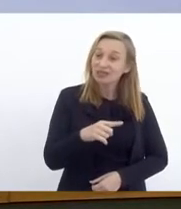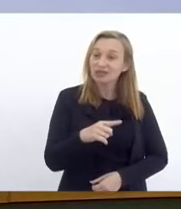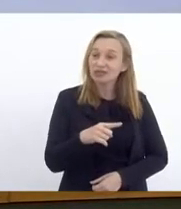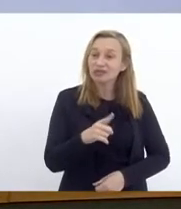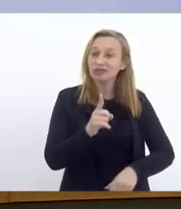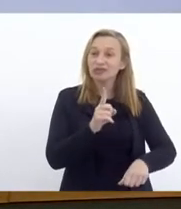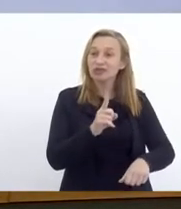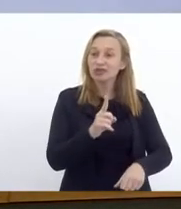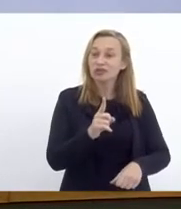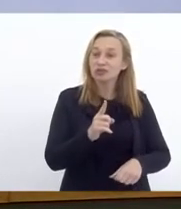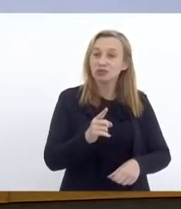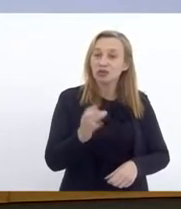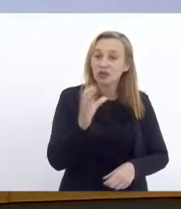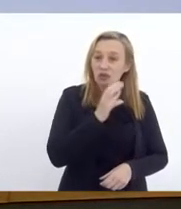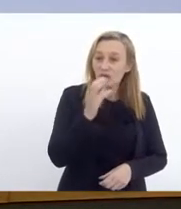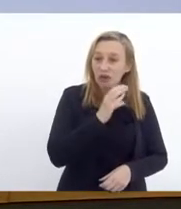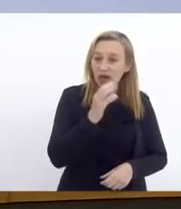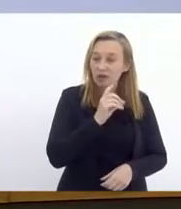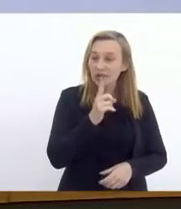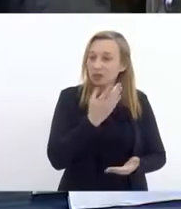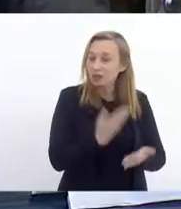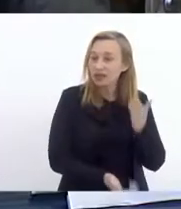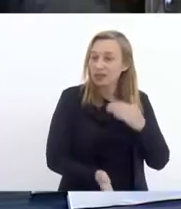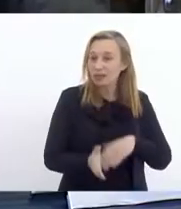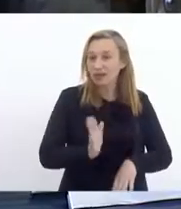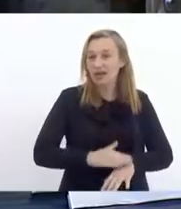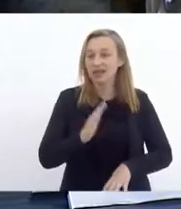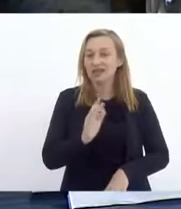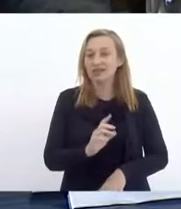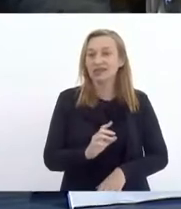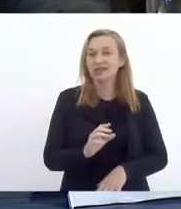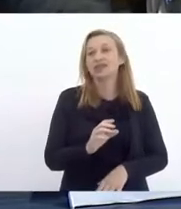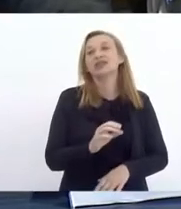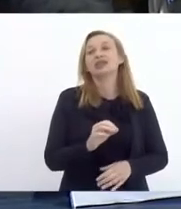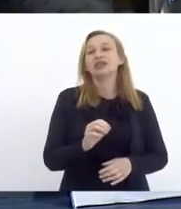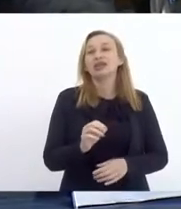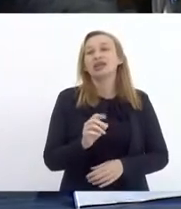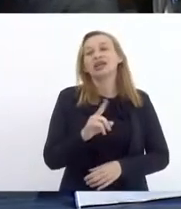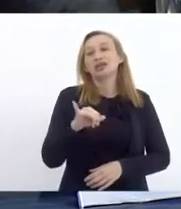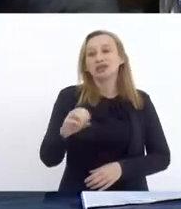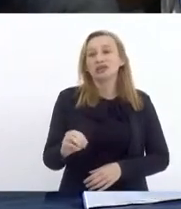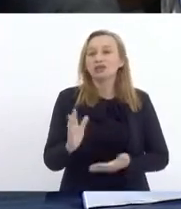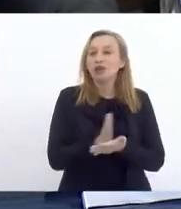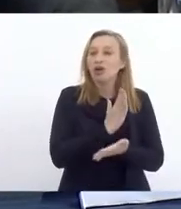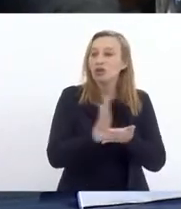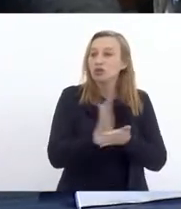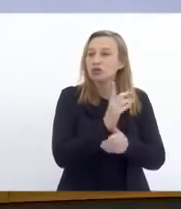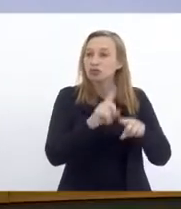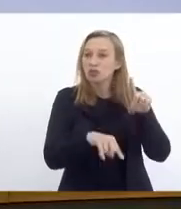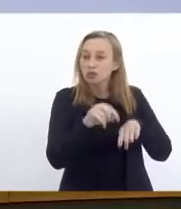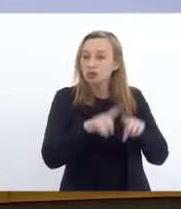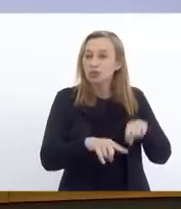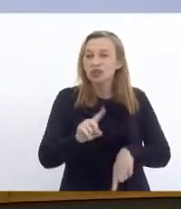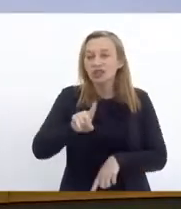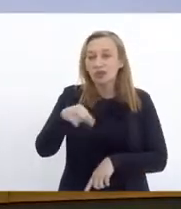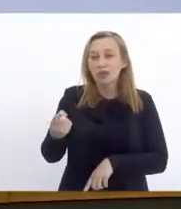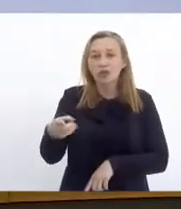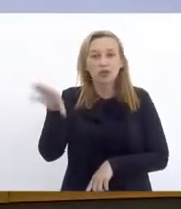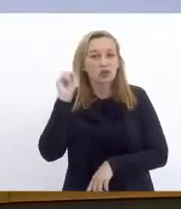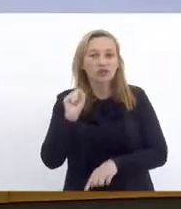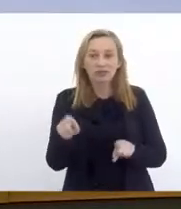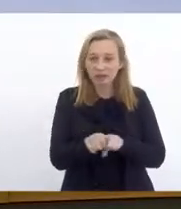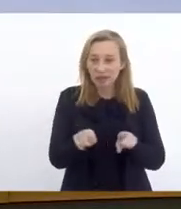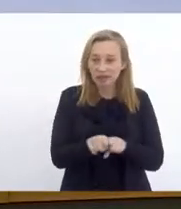tempo perdido e da adequação da alíquota para alguns produtos. Tá? E depois a gente vai ouvi-lo